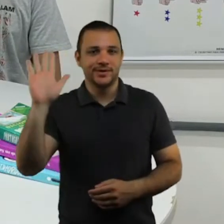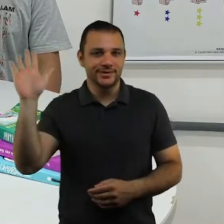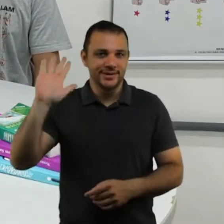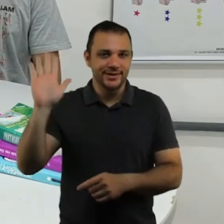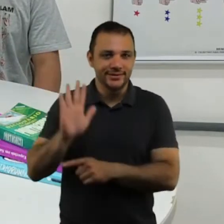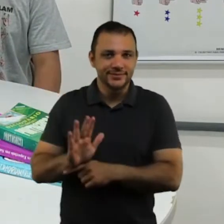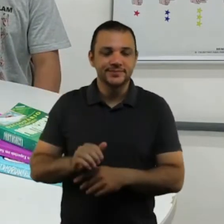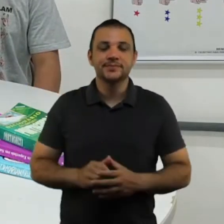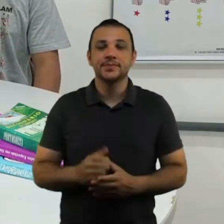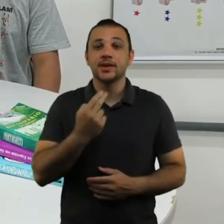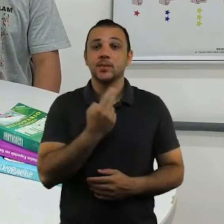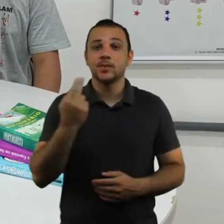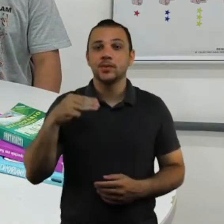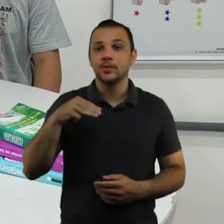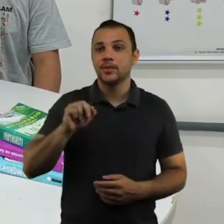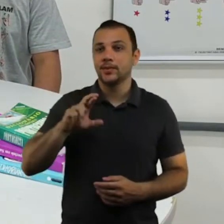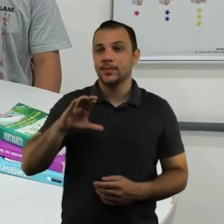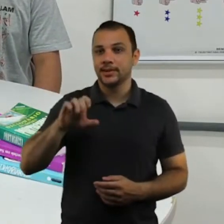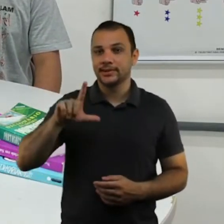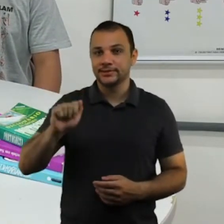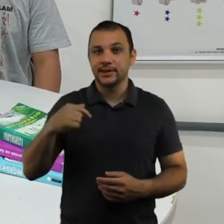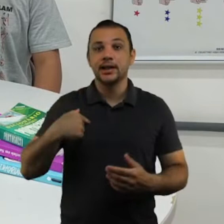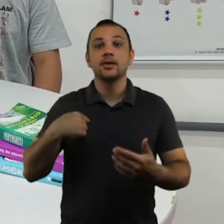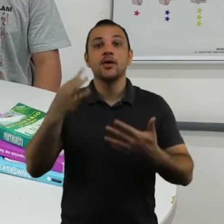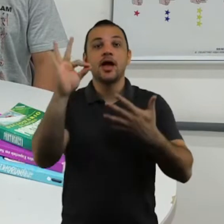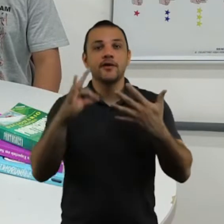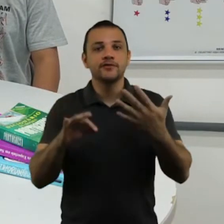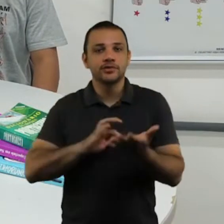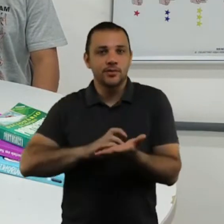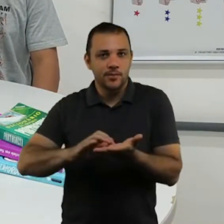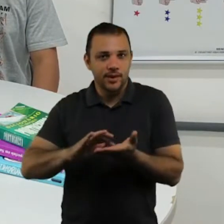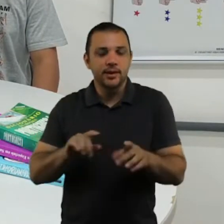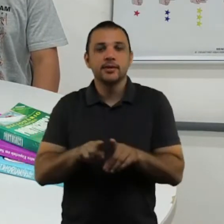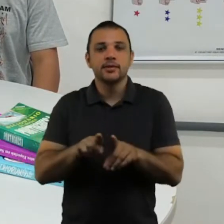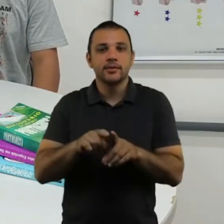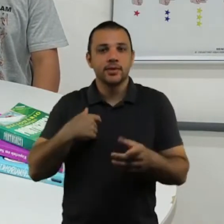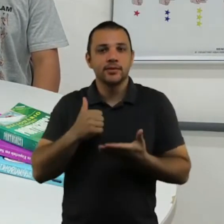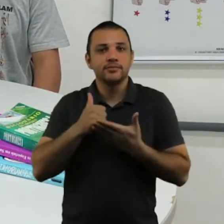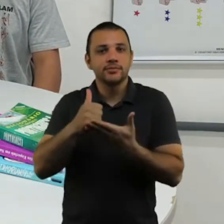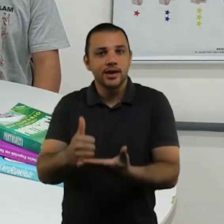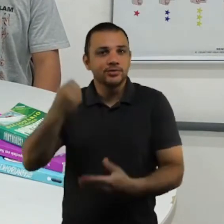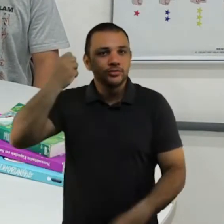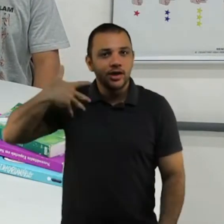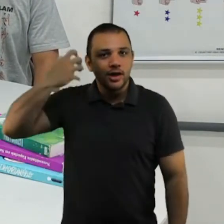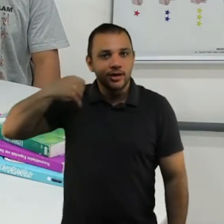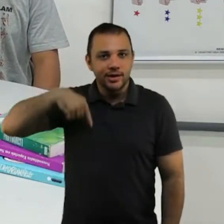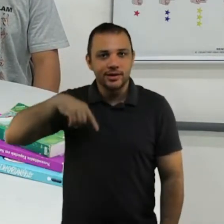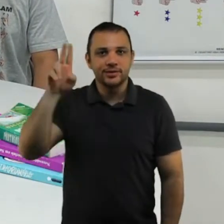Marcela Proença, sou revisora Braille e consultora em audiodescrição aqui do Núcleo de Acessibilidade da